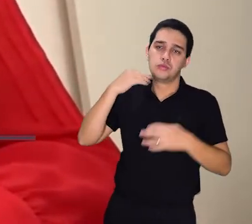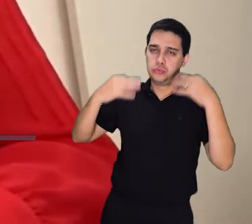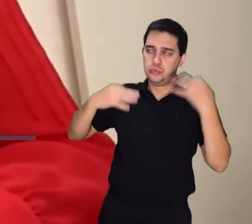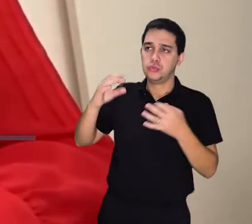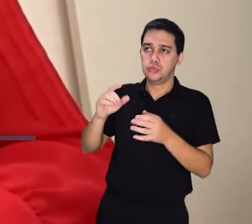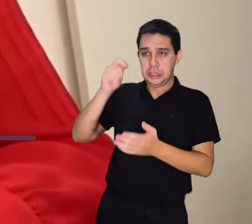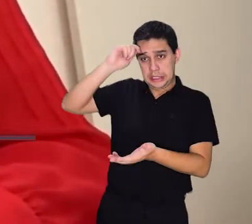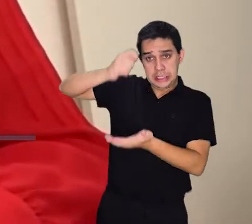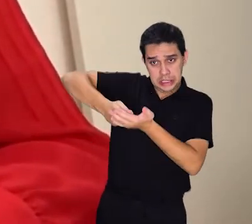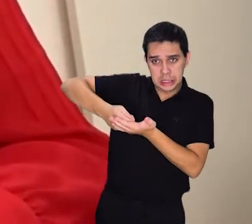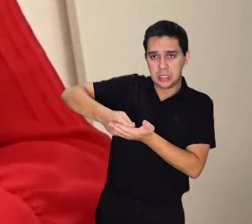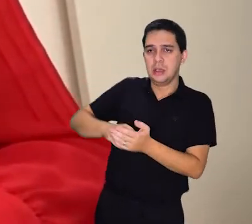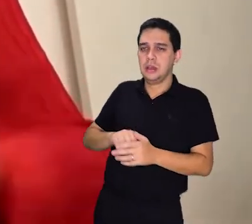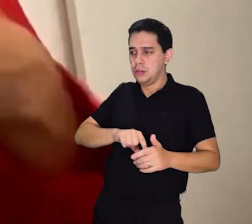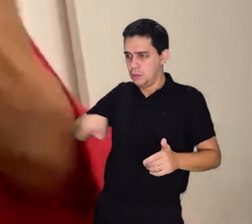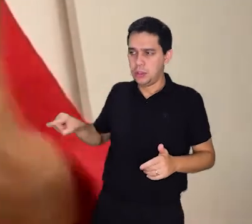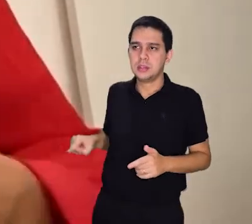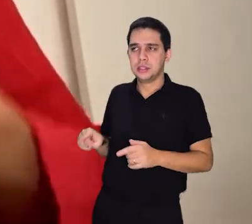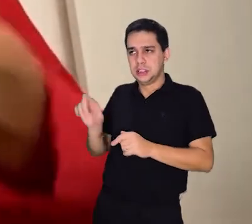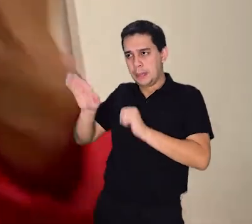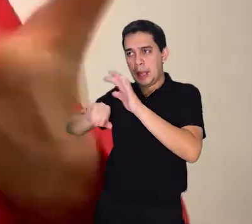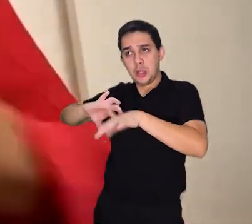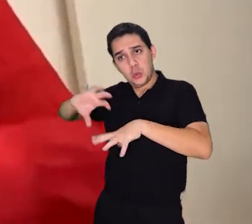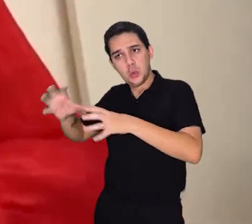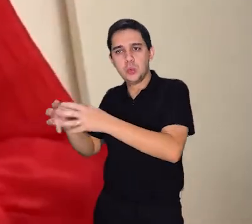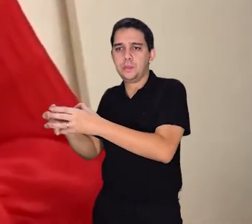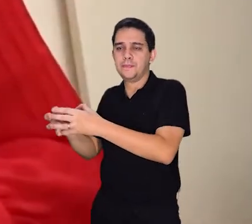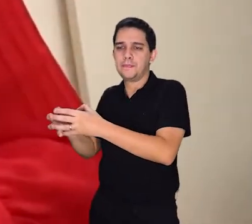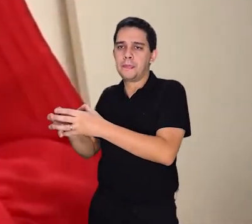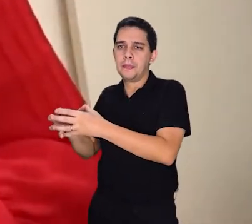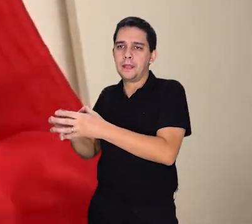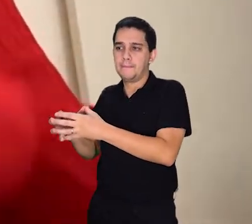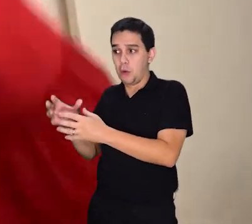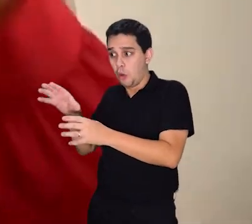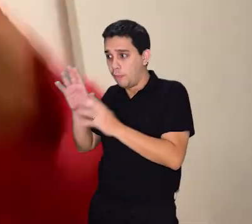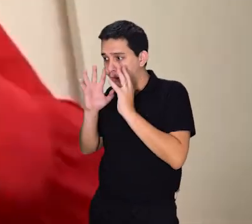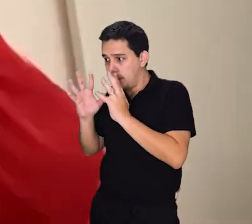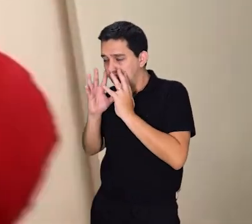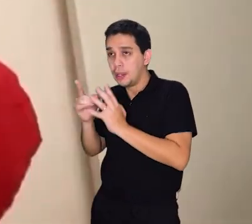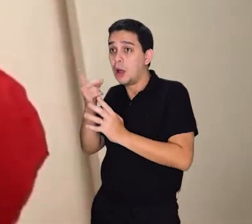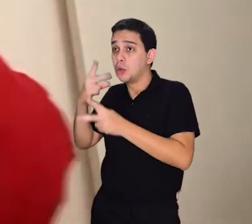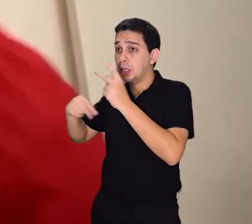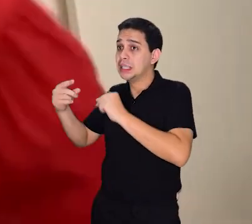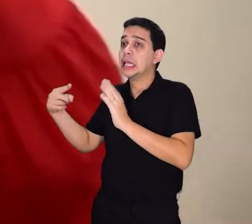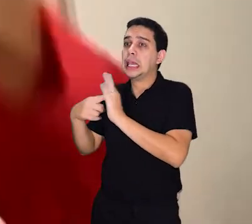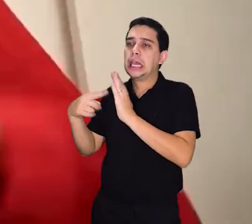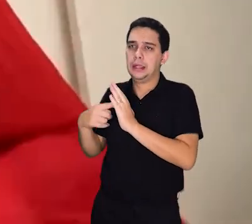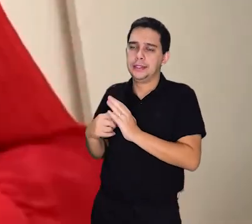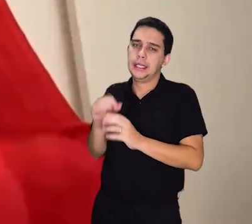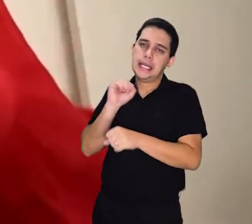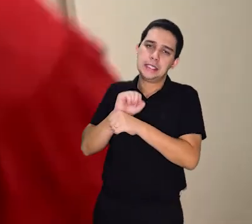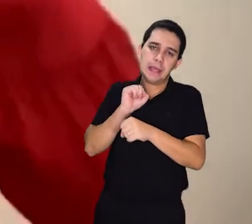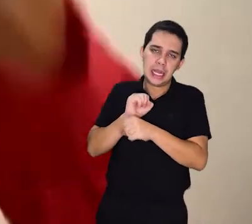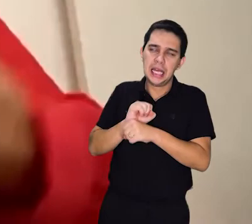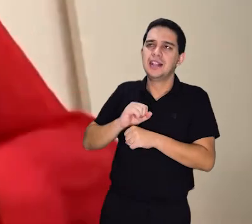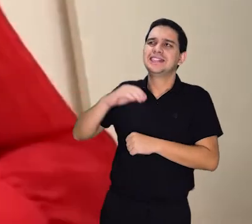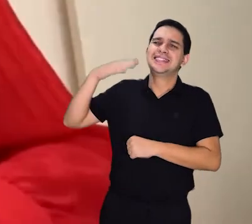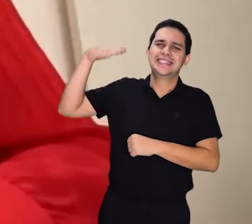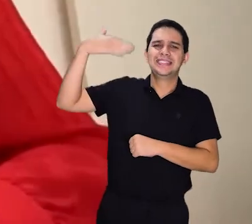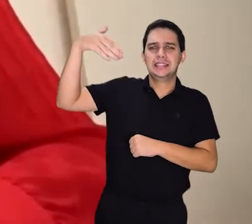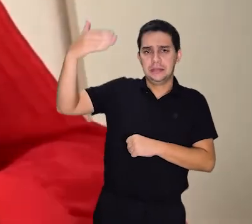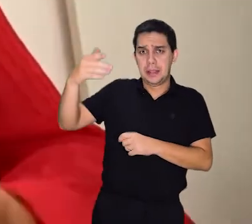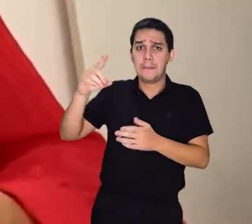magistrada, e posteriormente ela vai marcar audiência futura de instrução, porque foram arroladas mais de